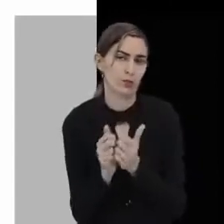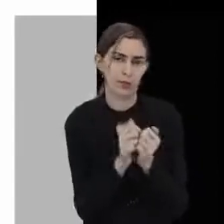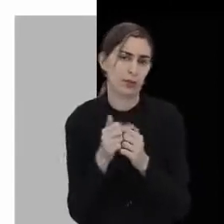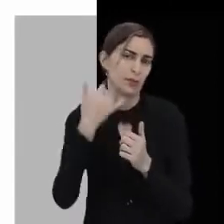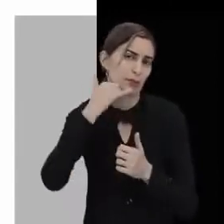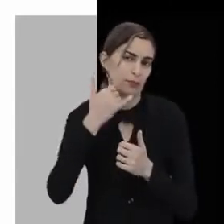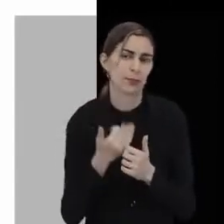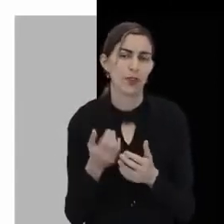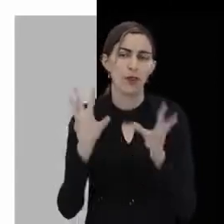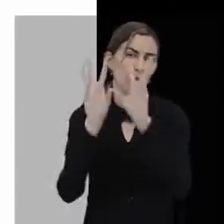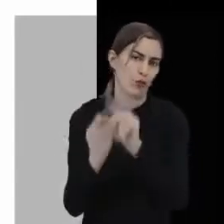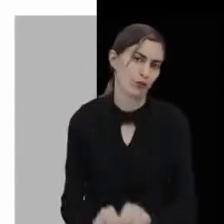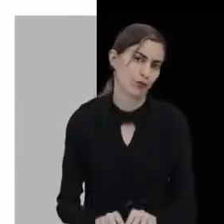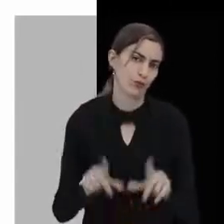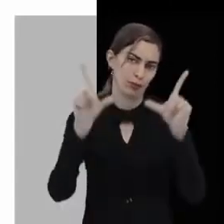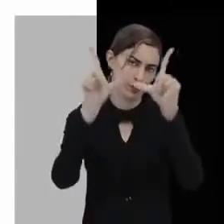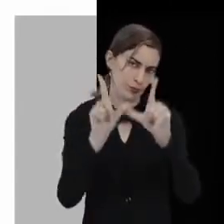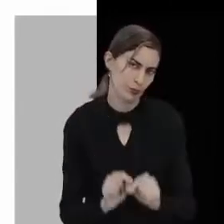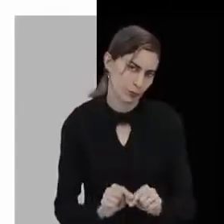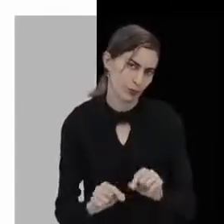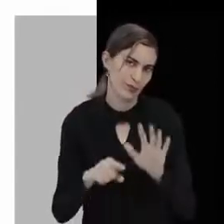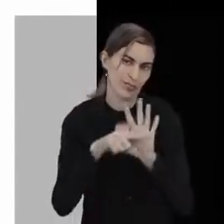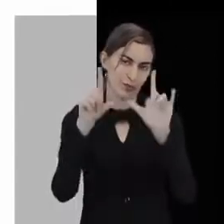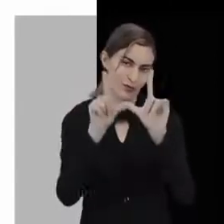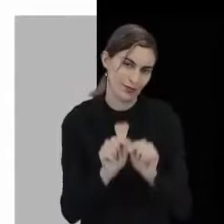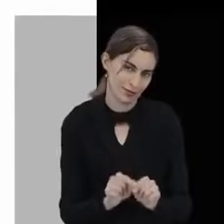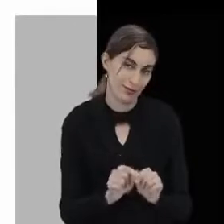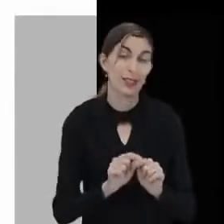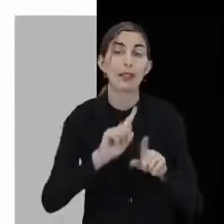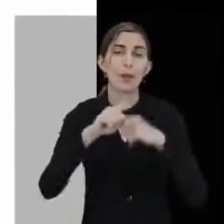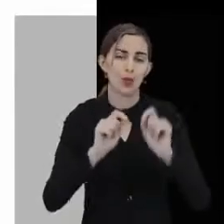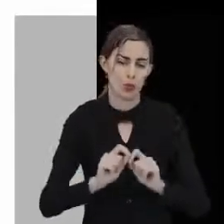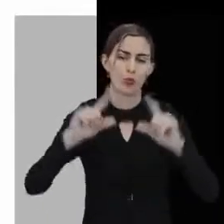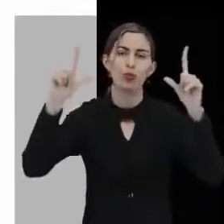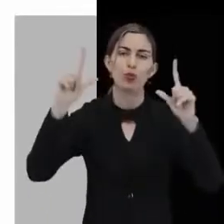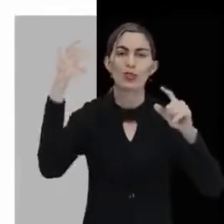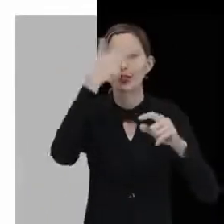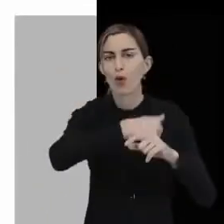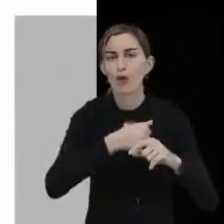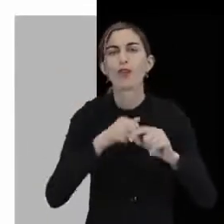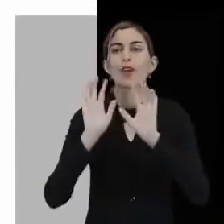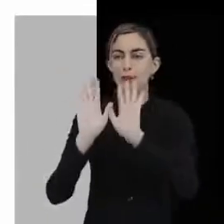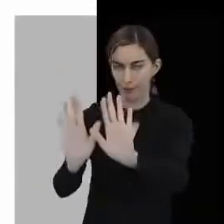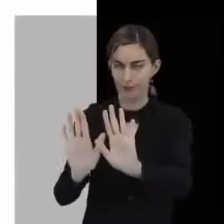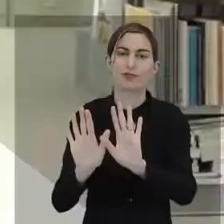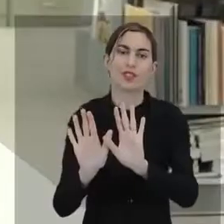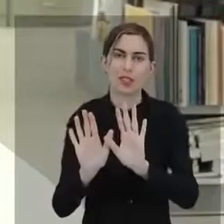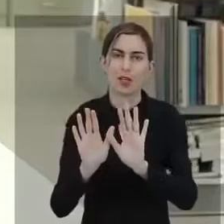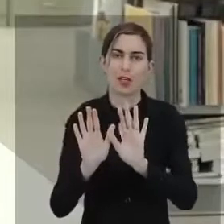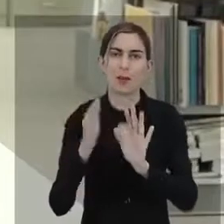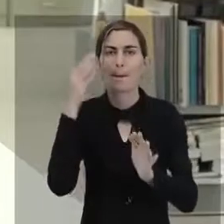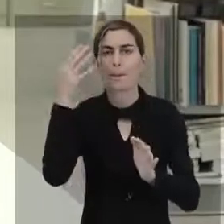e o usuário fecha a aplicação e quando ele abrir novamente, aquela informação que você salvou no Shared Preference vai estar lá,